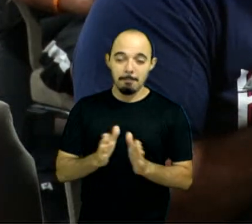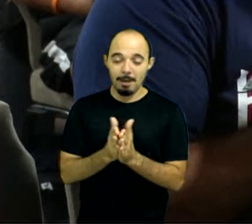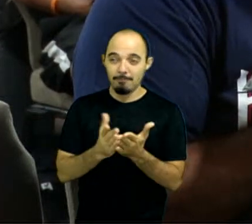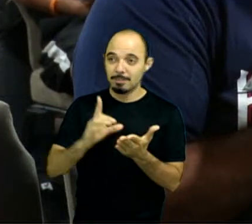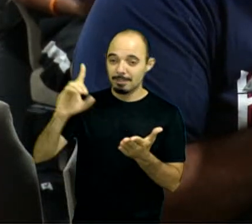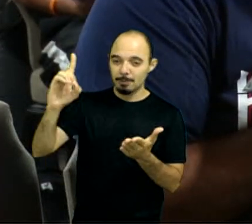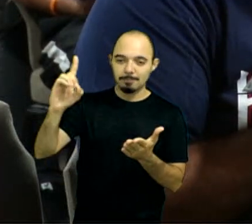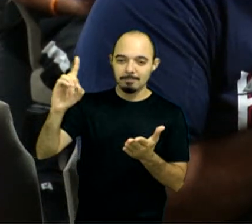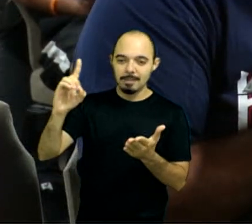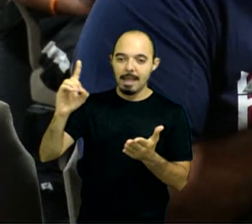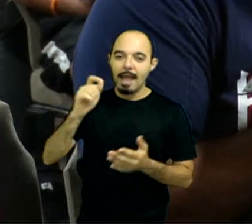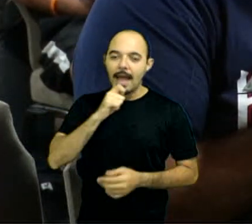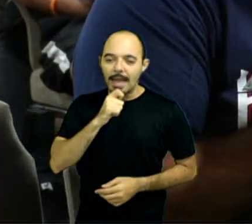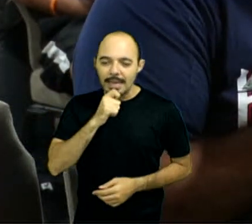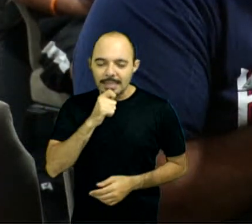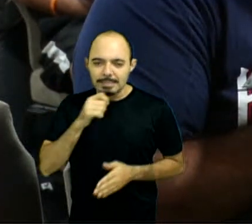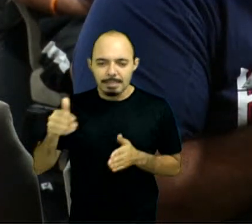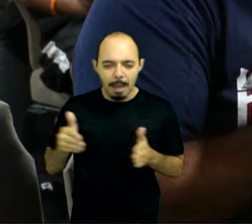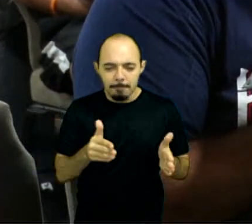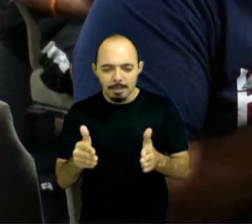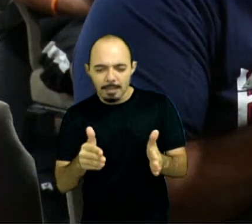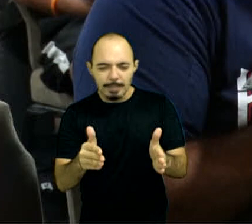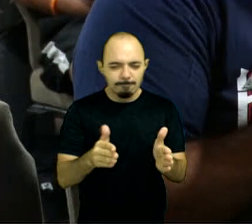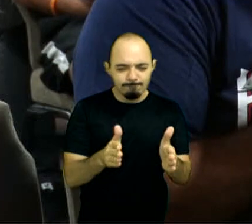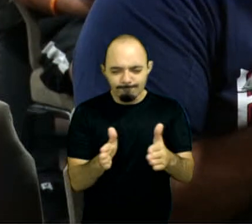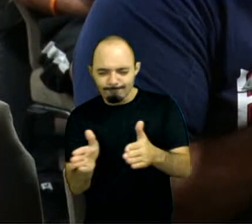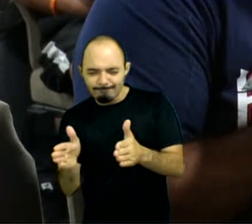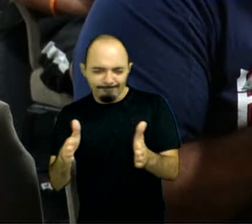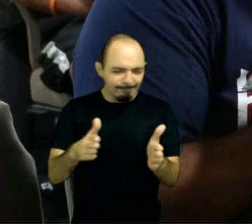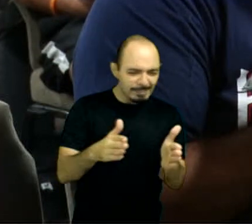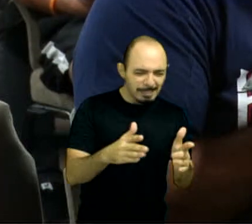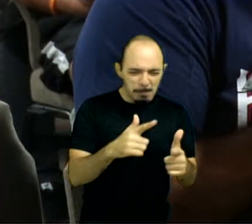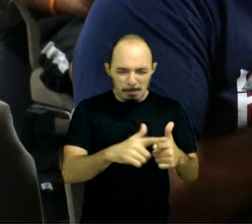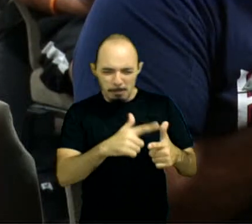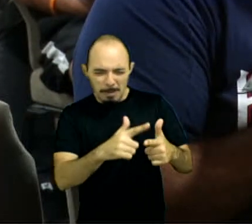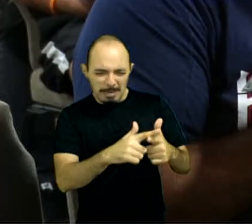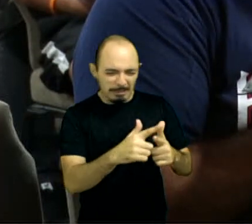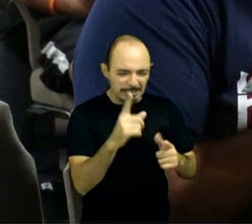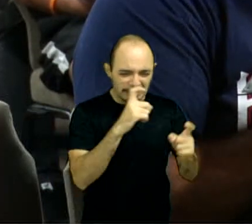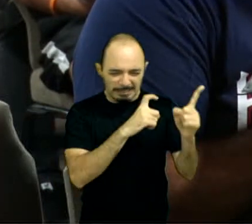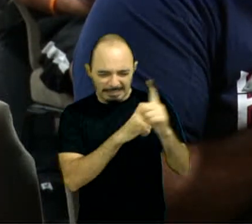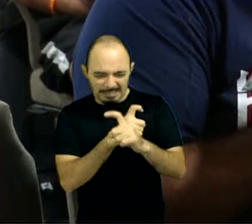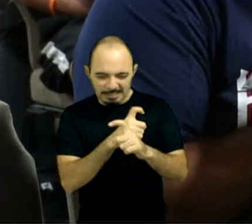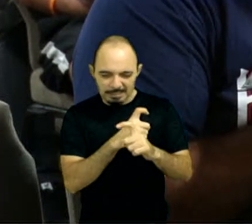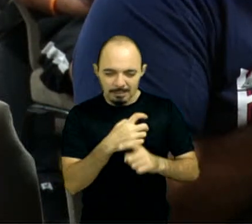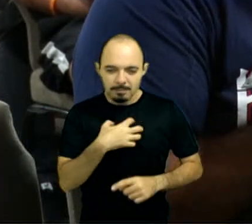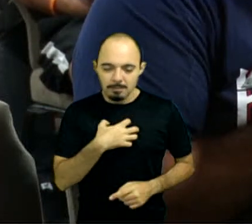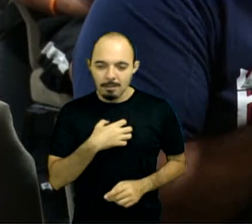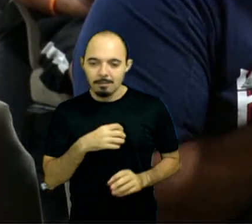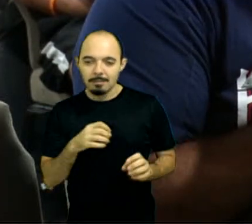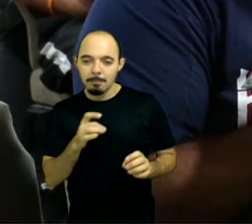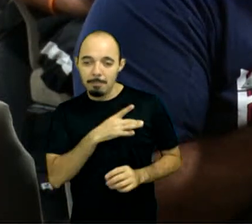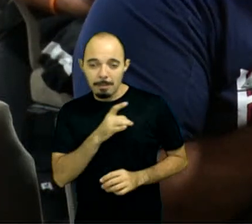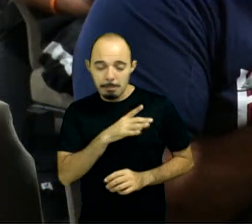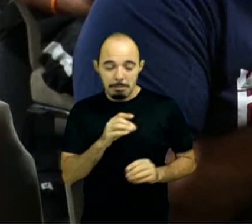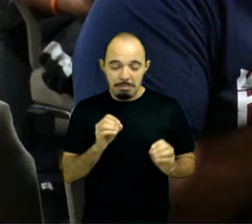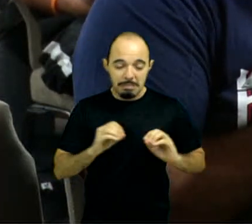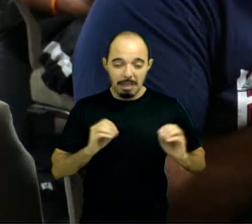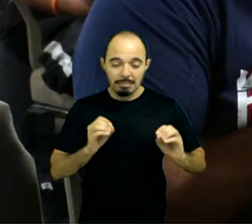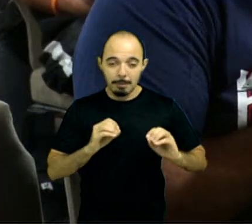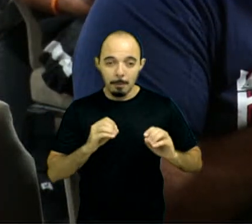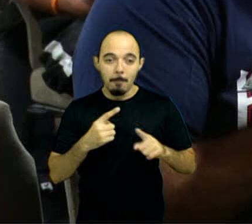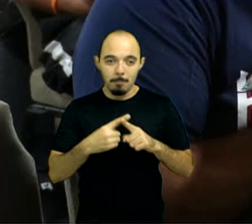vale da sombra da morte, não temerei mal algum, porque Tu estás comigo. A Tua vara e o